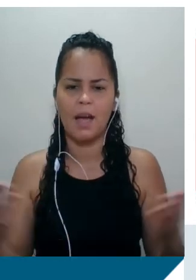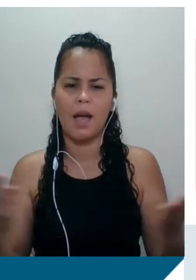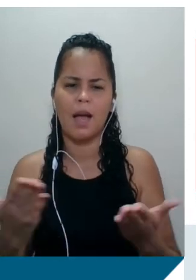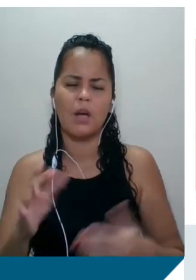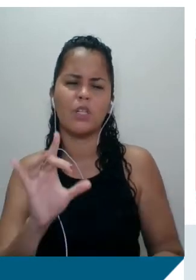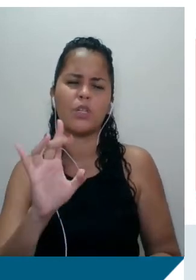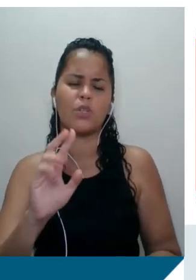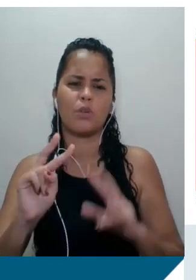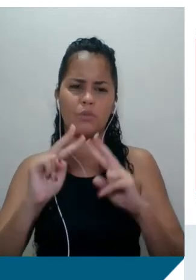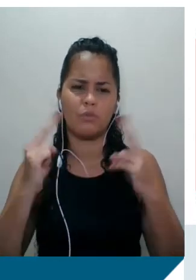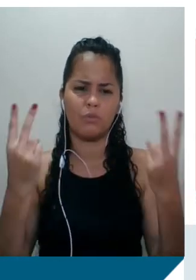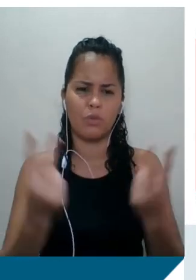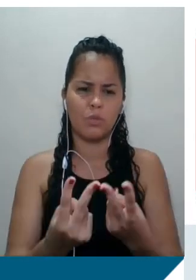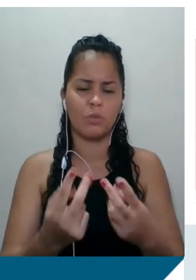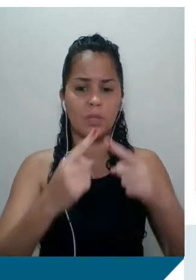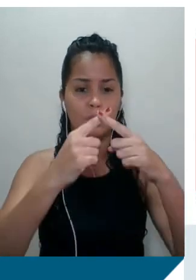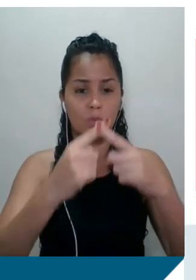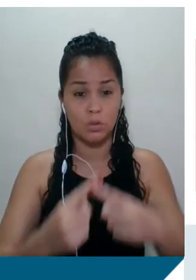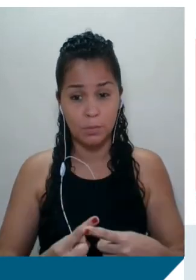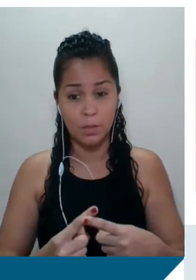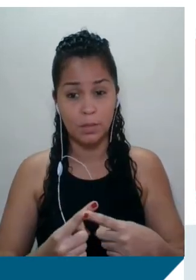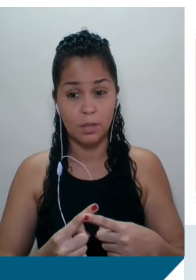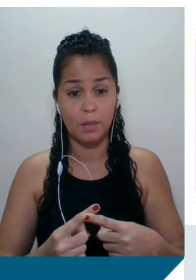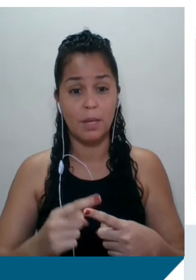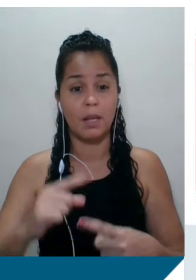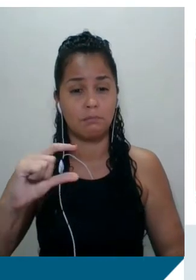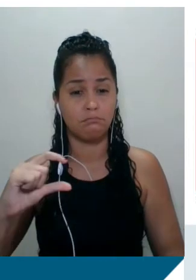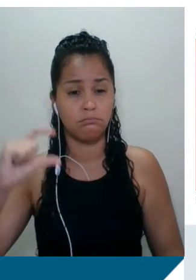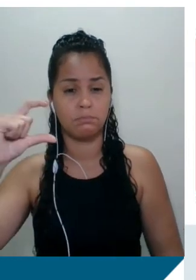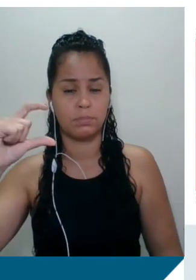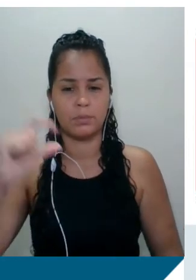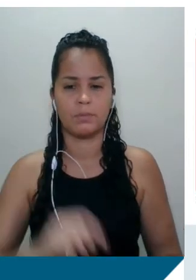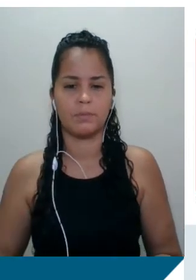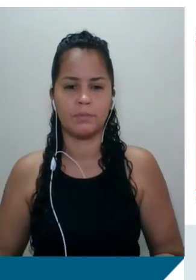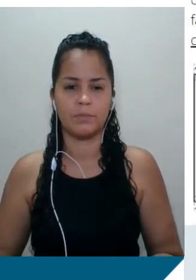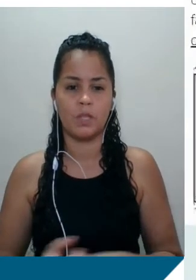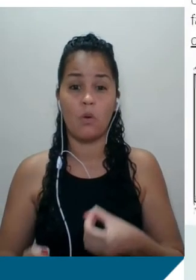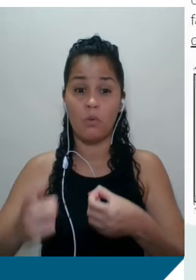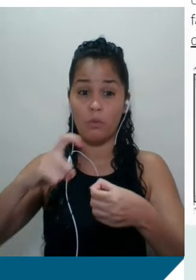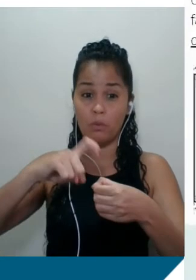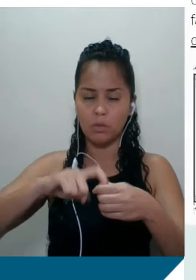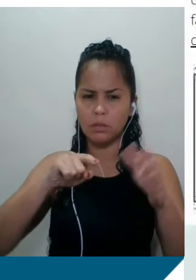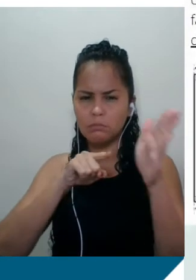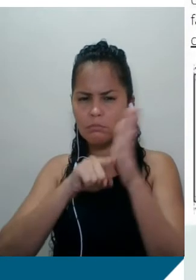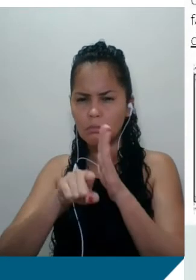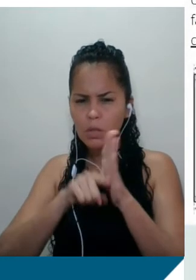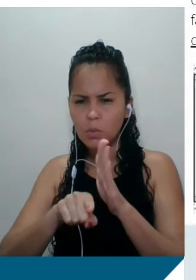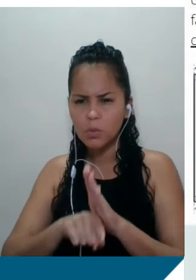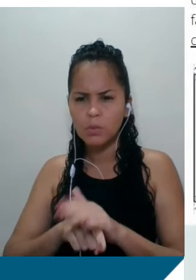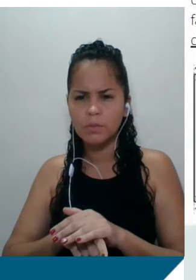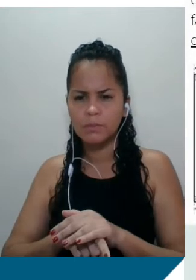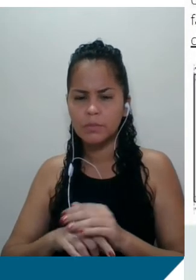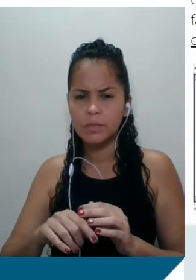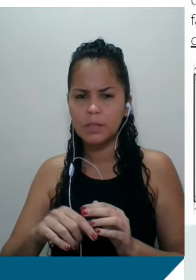só a gente fazer o volume, que é multiplicar a área, como eu falei, pela espessura. Voltando no exercício, ele nos avisa que a